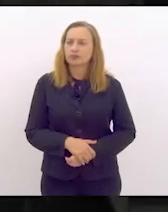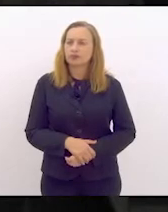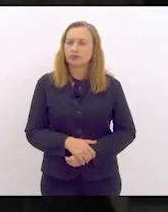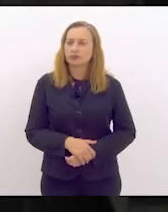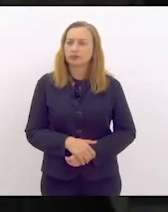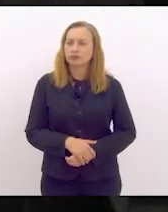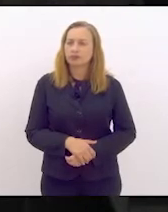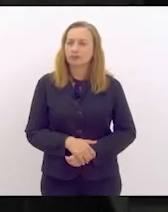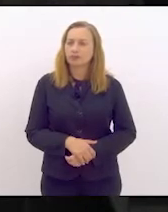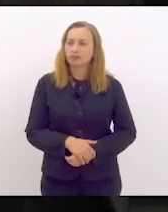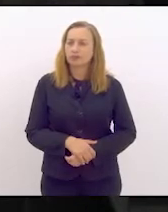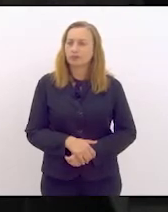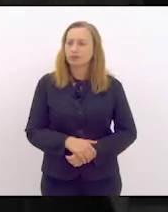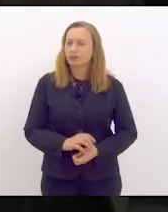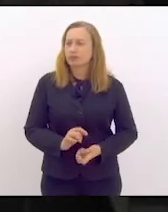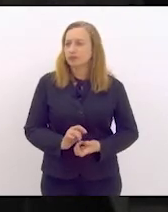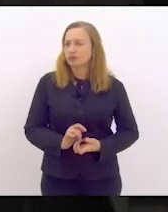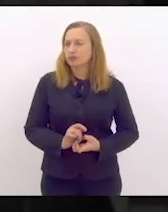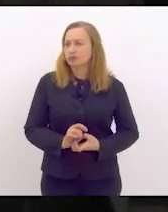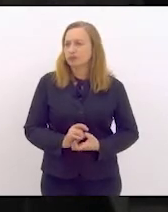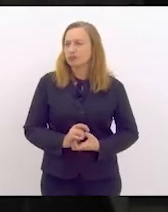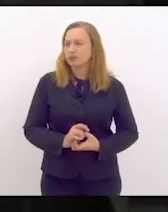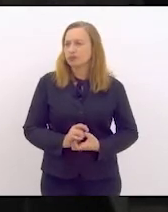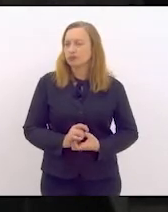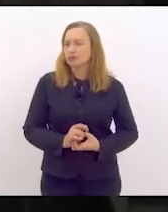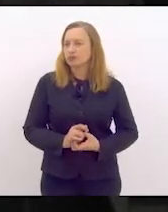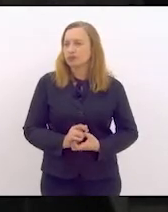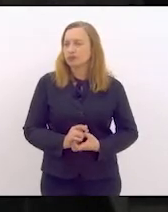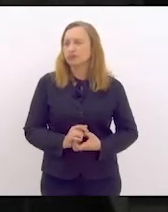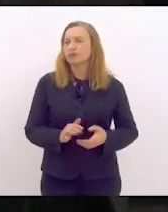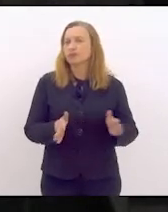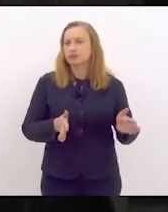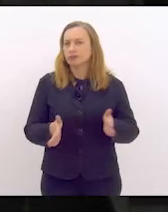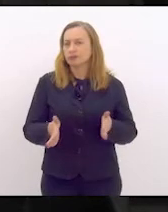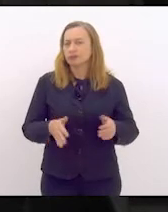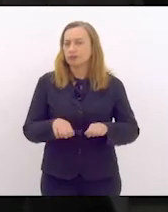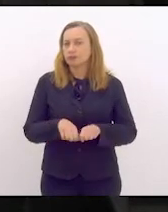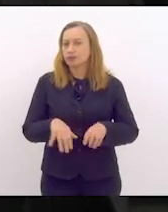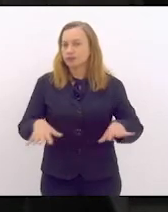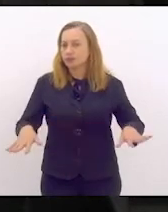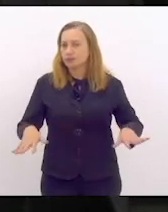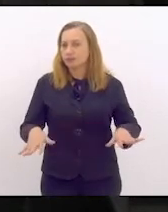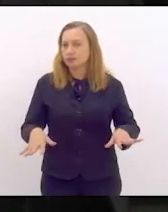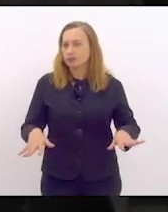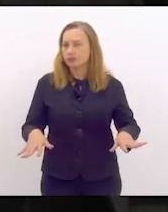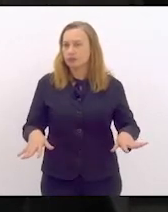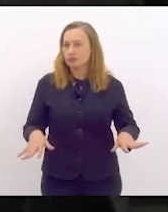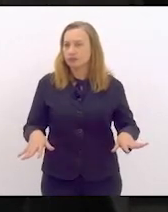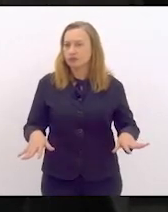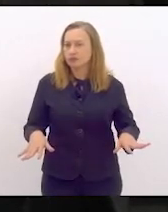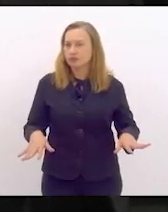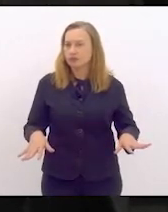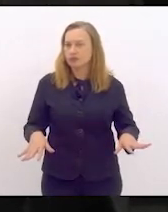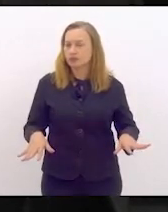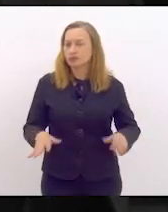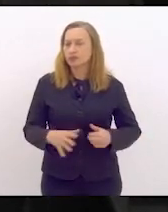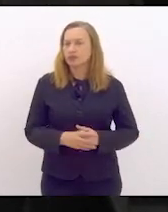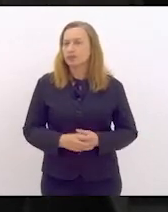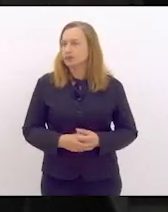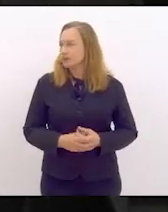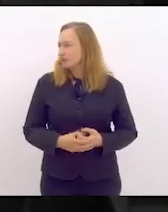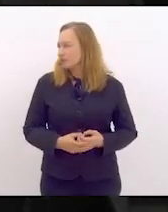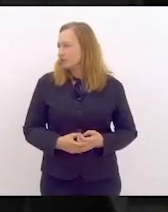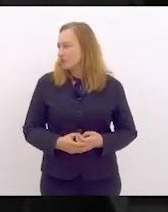Brasil. Exatamente em período pandêmico, pelos desmandos, pela corrupção, pela falta